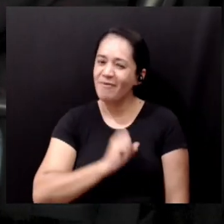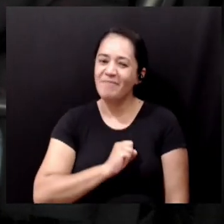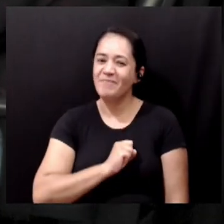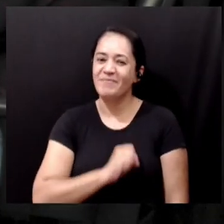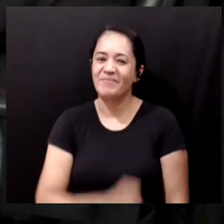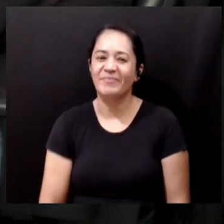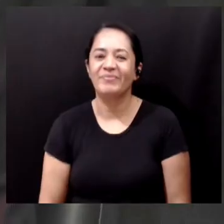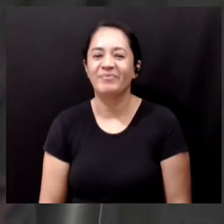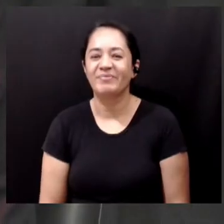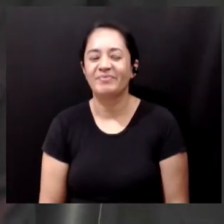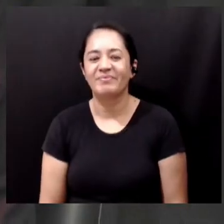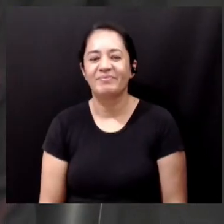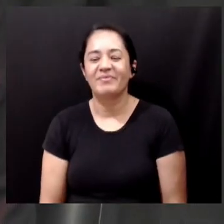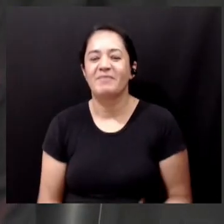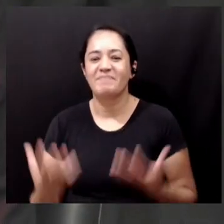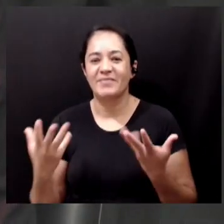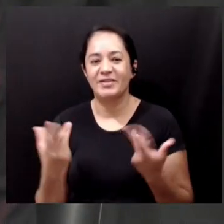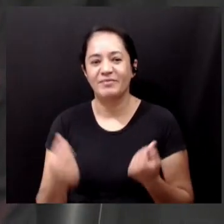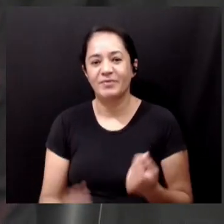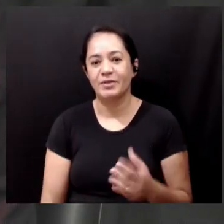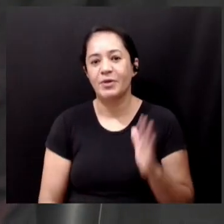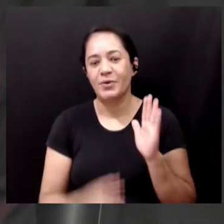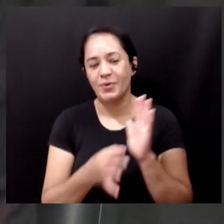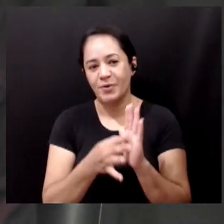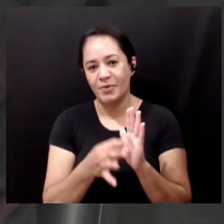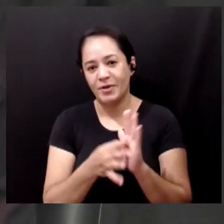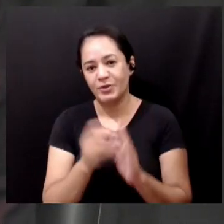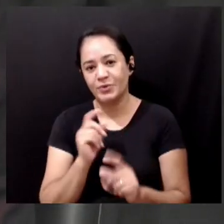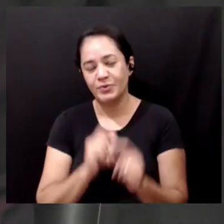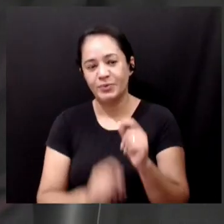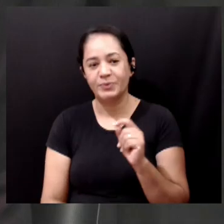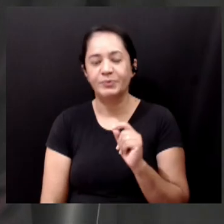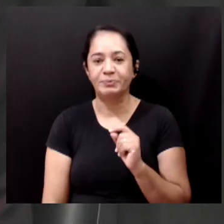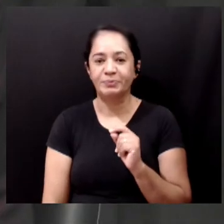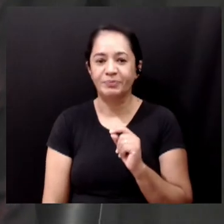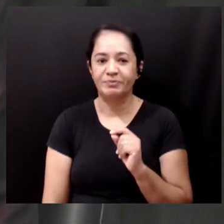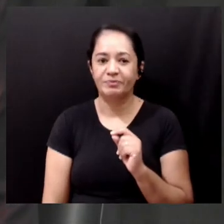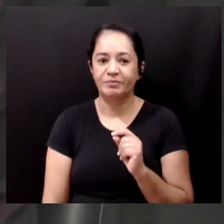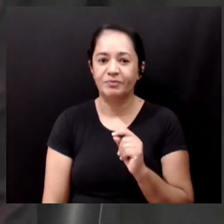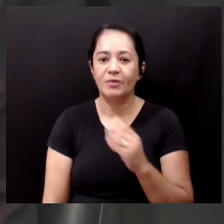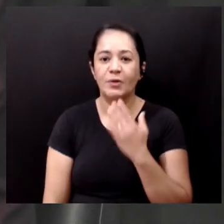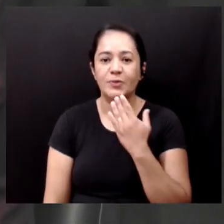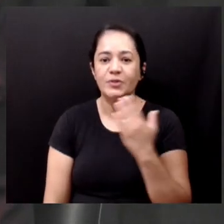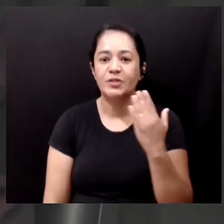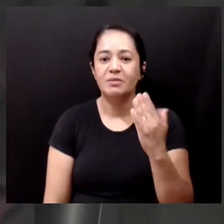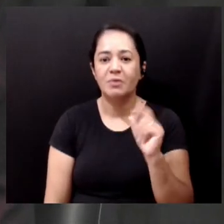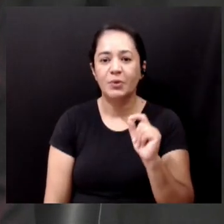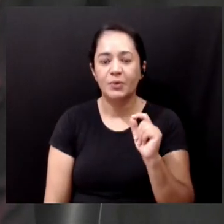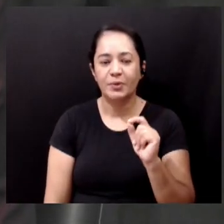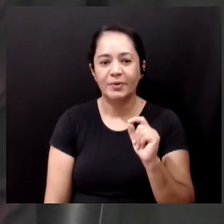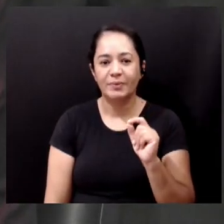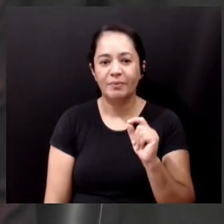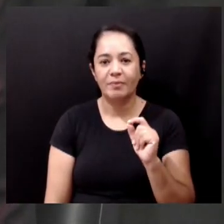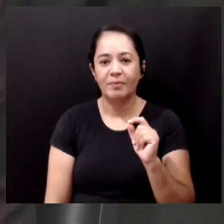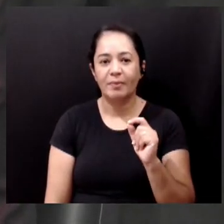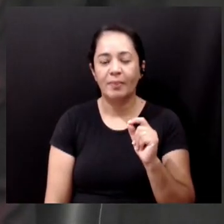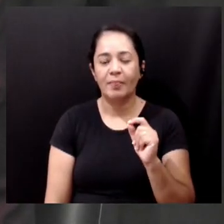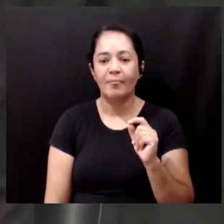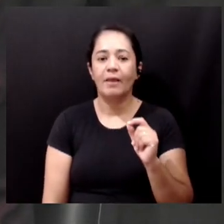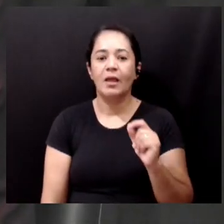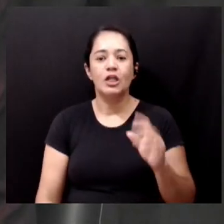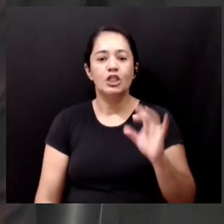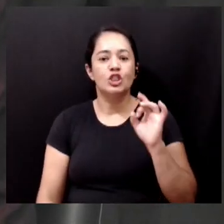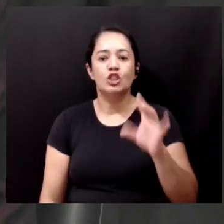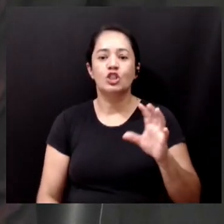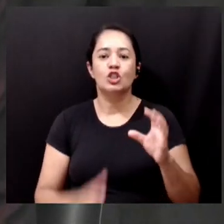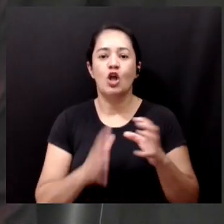são. Eu acho que os times eles são muito além dos times, né? É. Quando eles saem de Campinas, eles